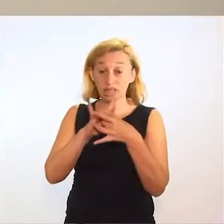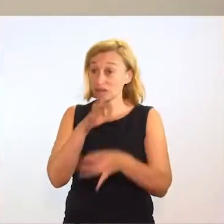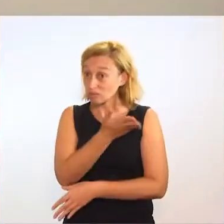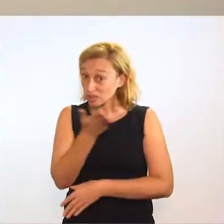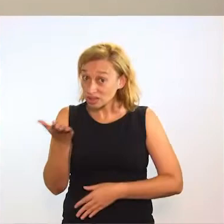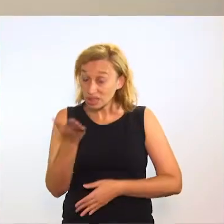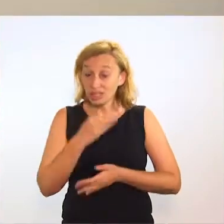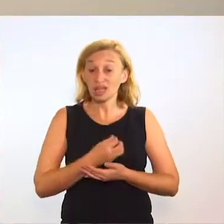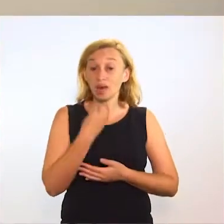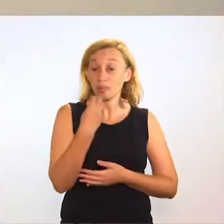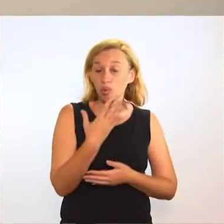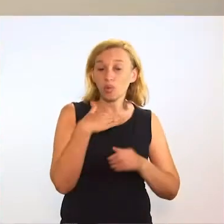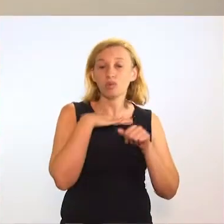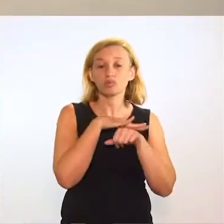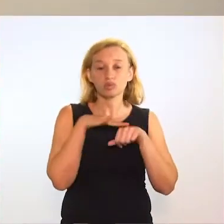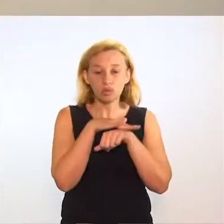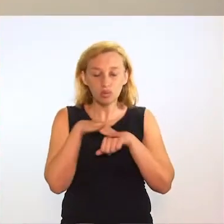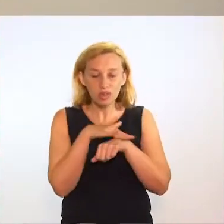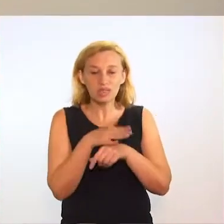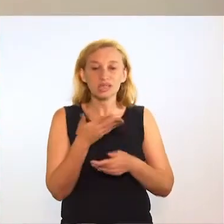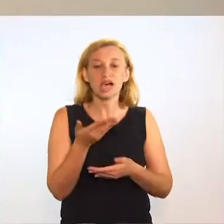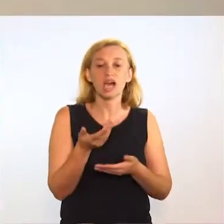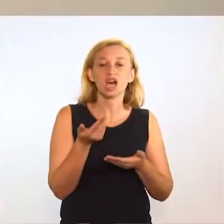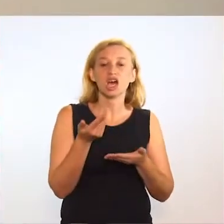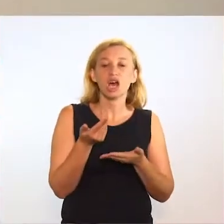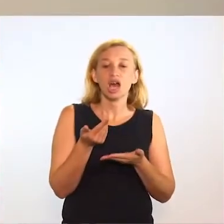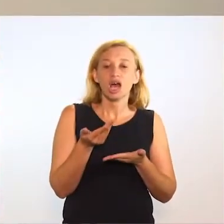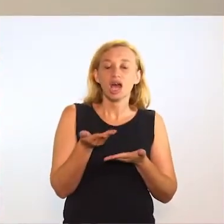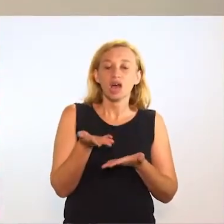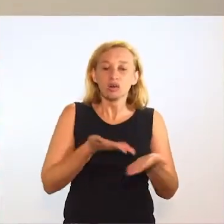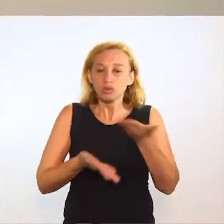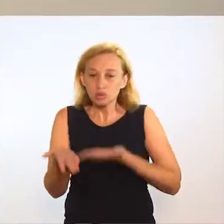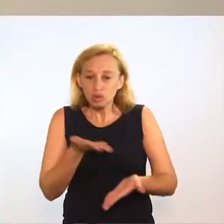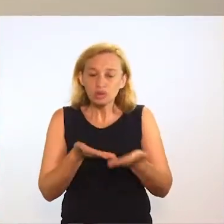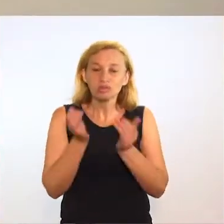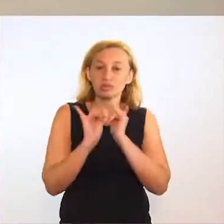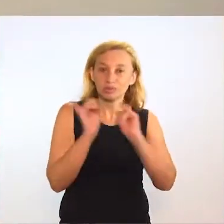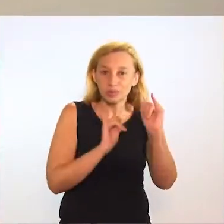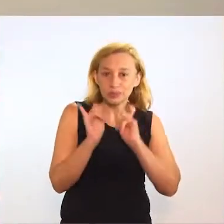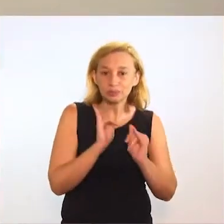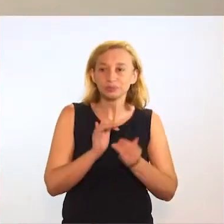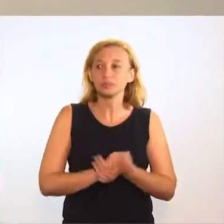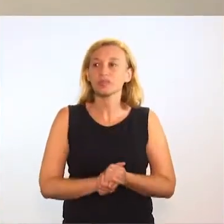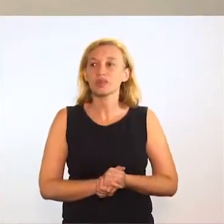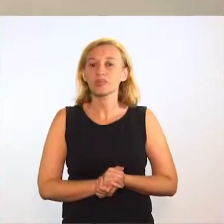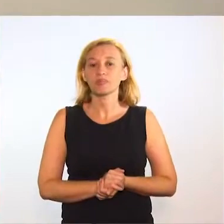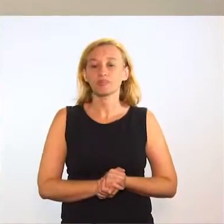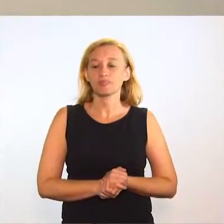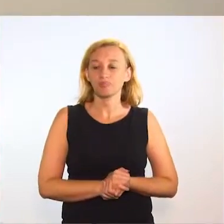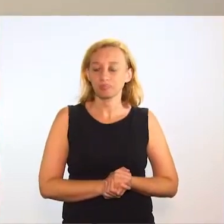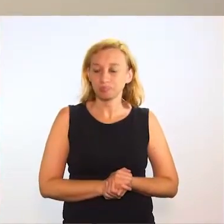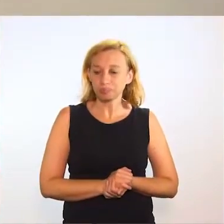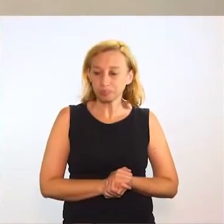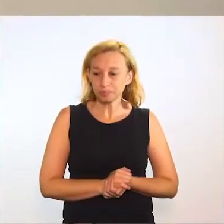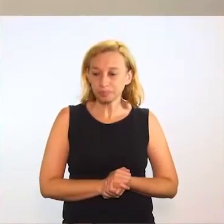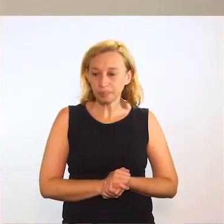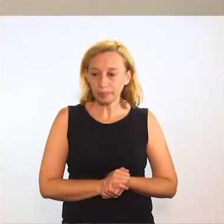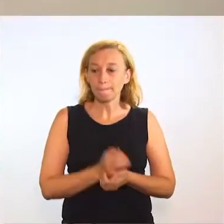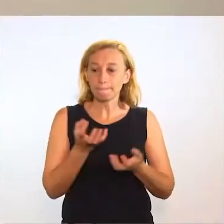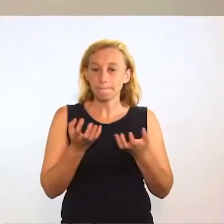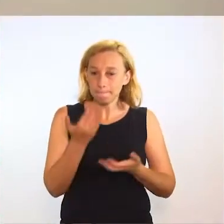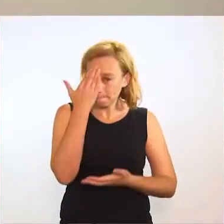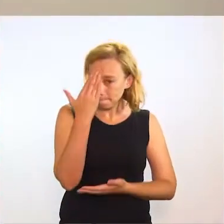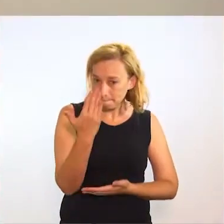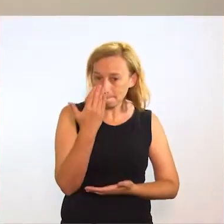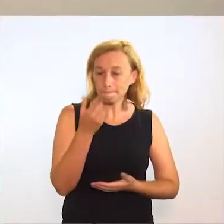honra poder me conectar, que eu acho que a conexão é sempre boa do que a gente pode fazer juntos. Eu sempre digo que juntos somos incríveis,